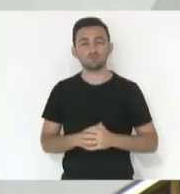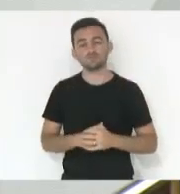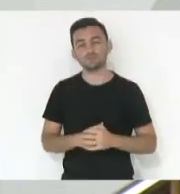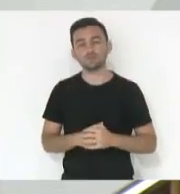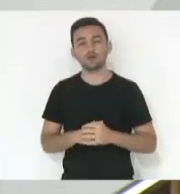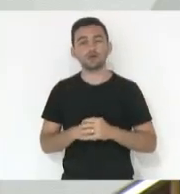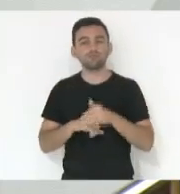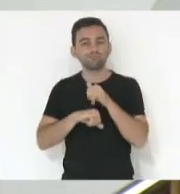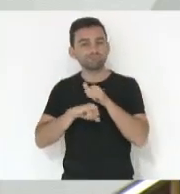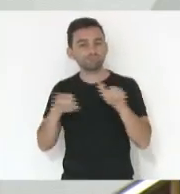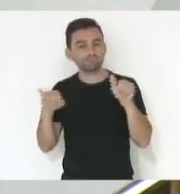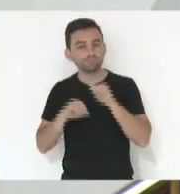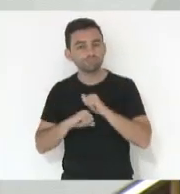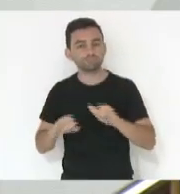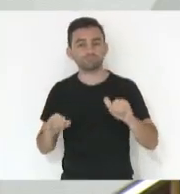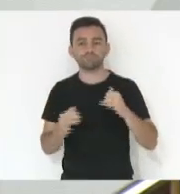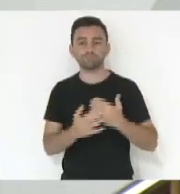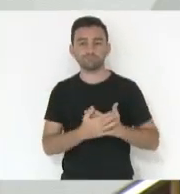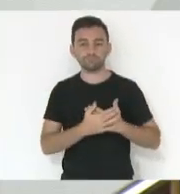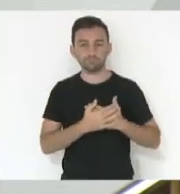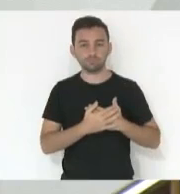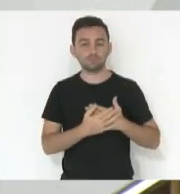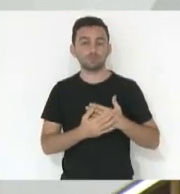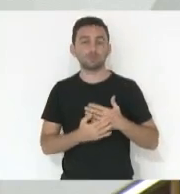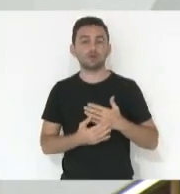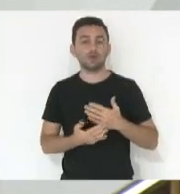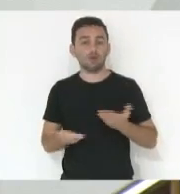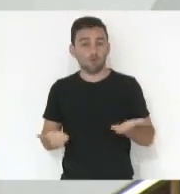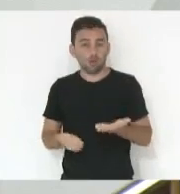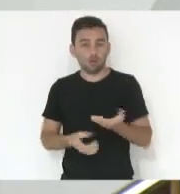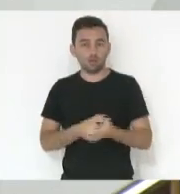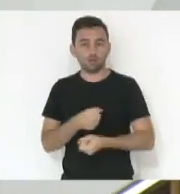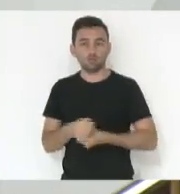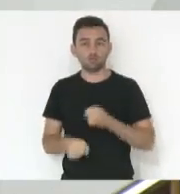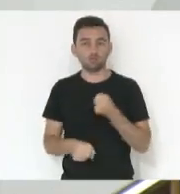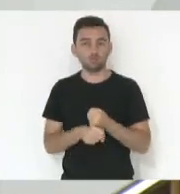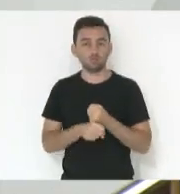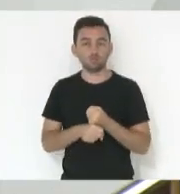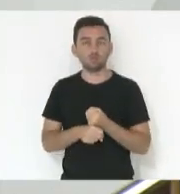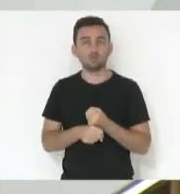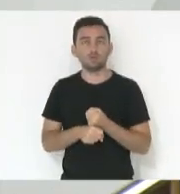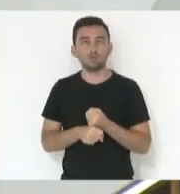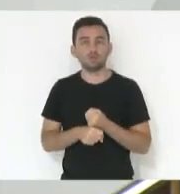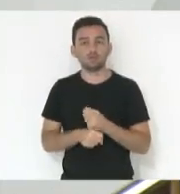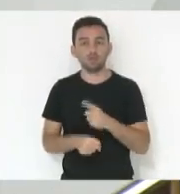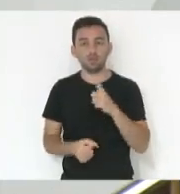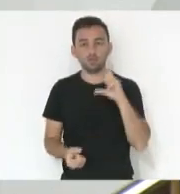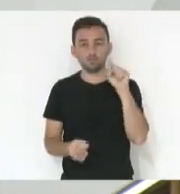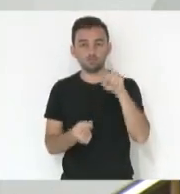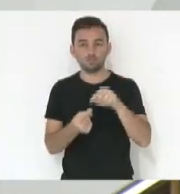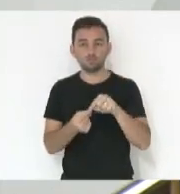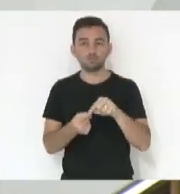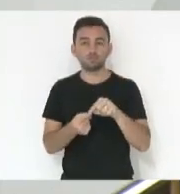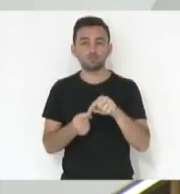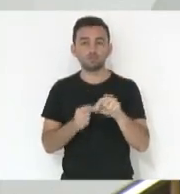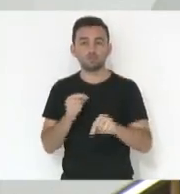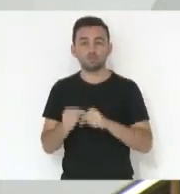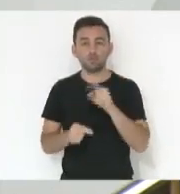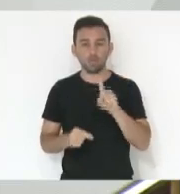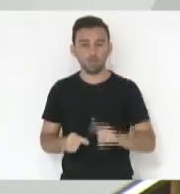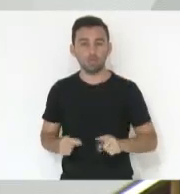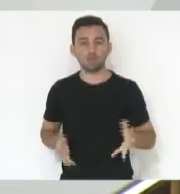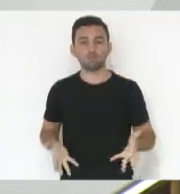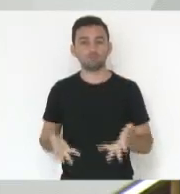da fraternidade deste ano, ela tem como objetivo de